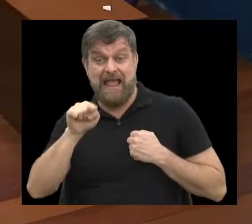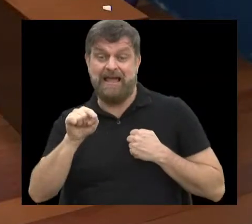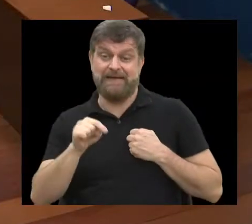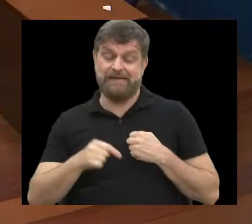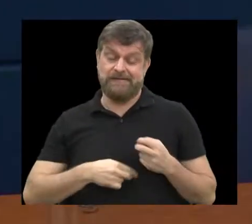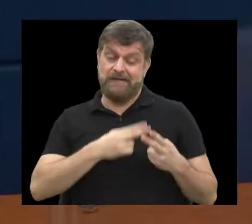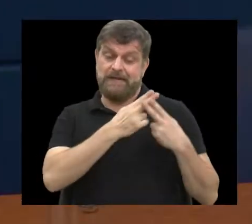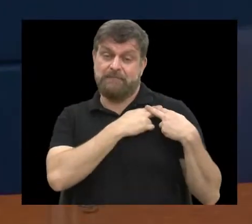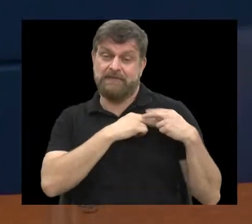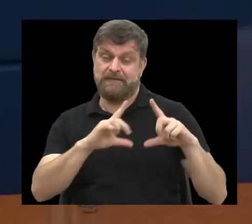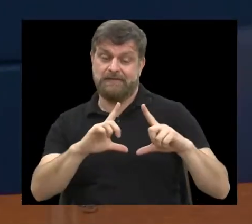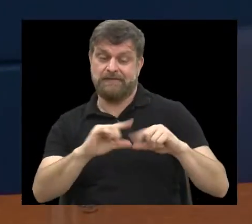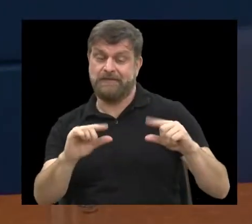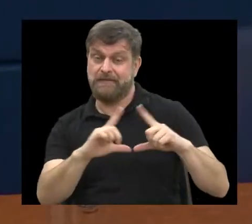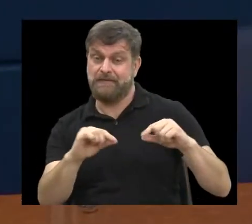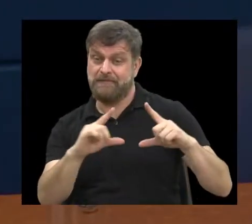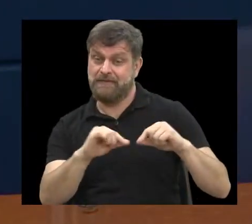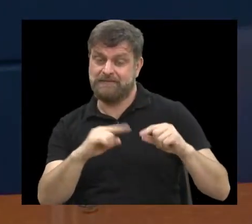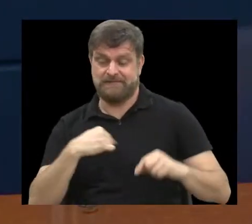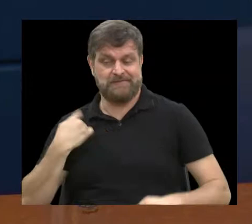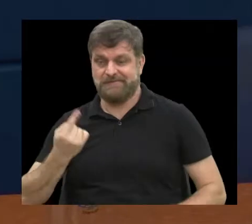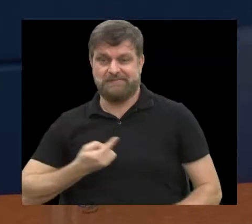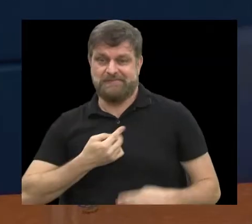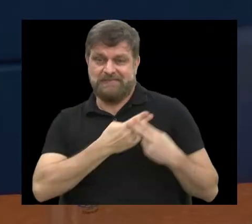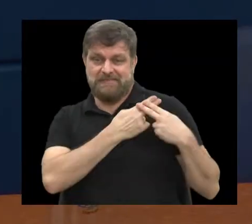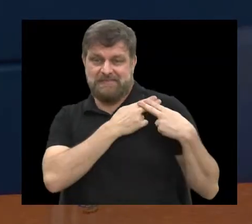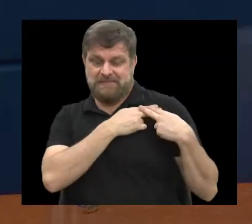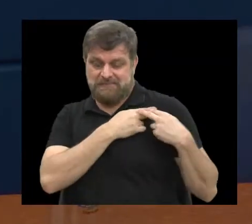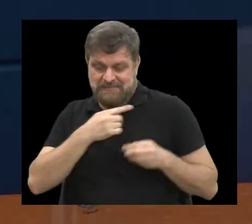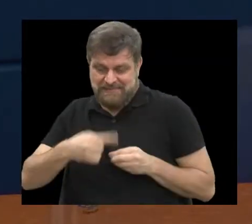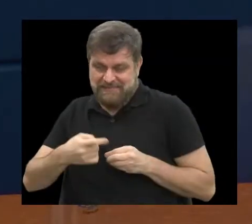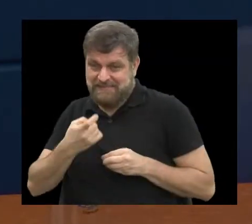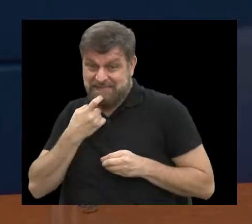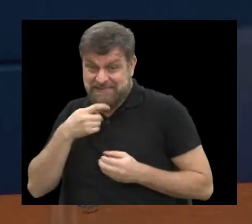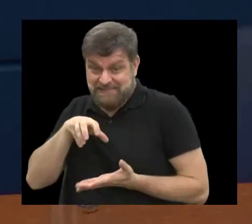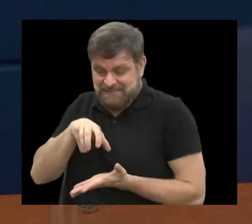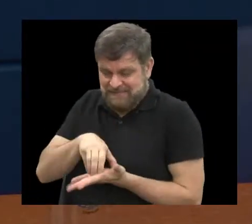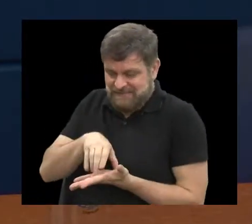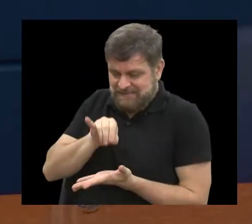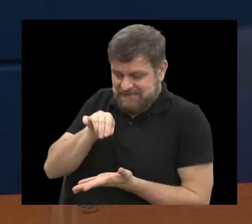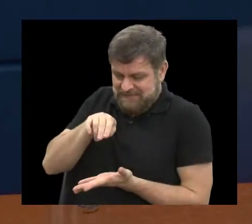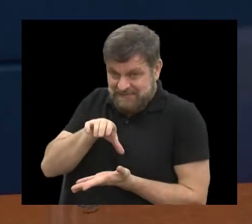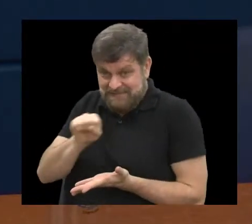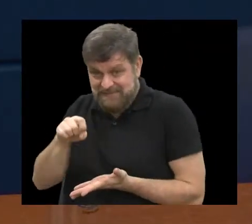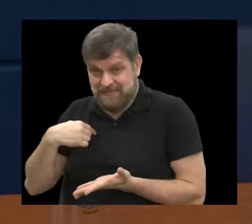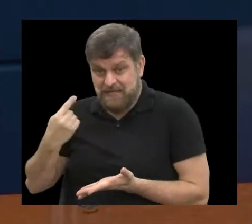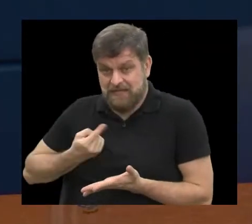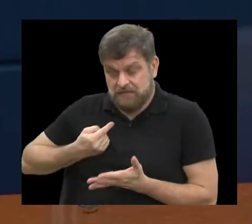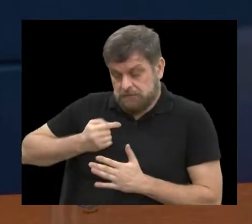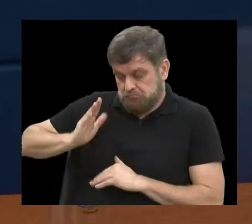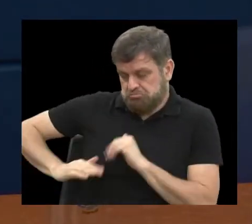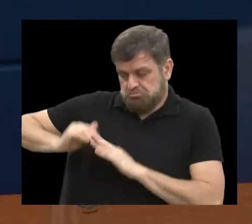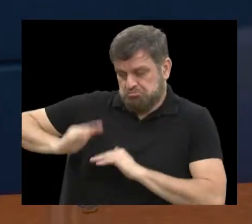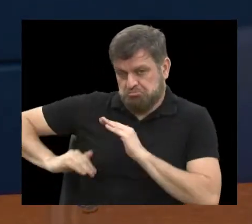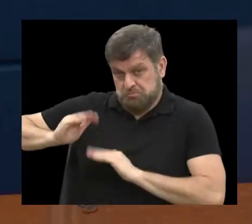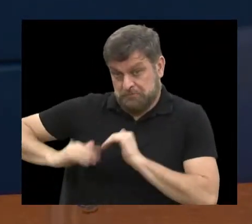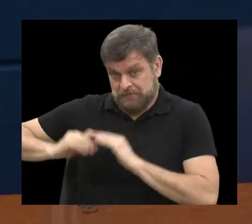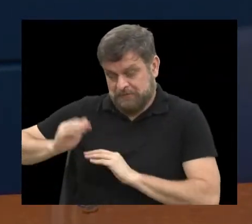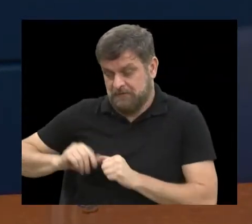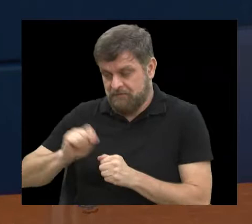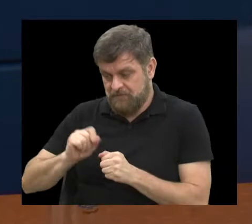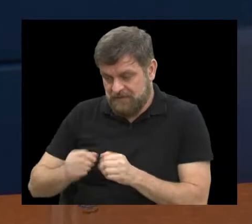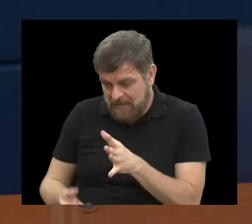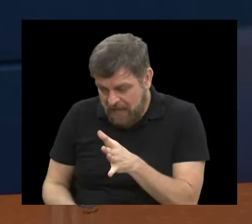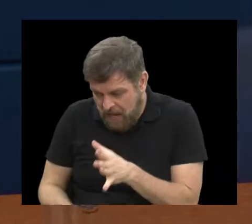está fora do nosso alcance. Como eu disse para vocês, o INSS, a gente operacionaliza o benefício